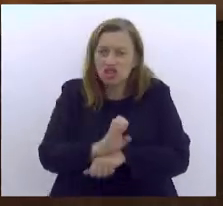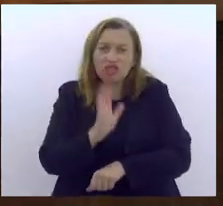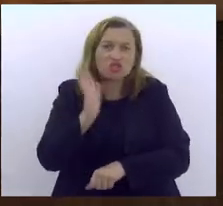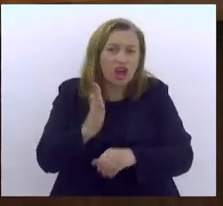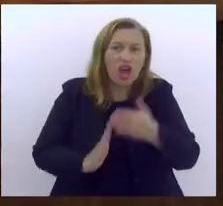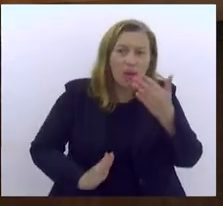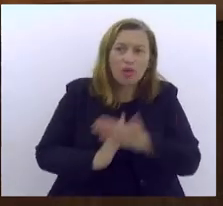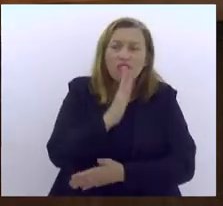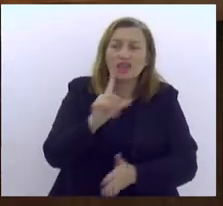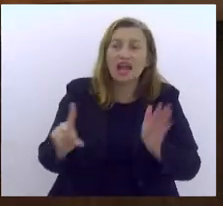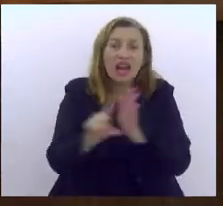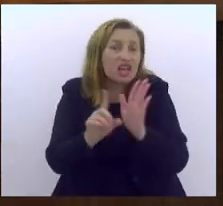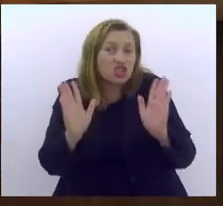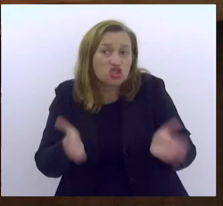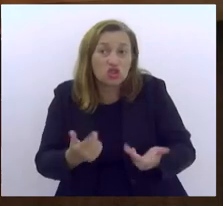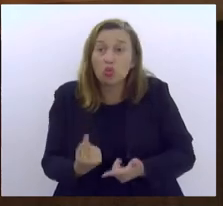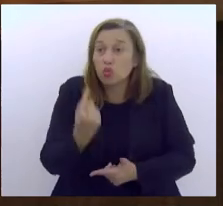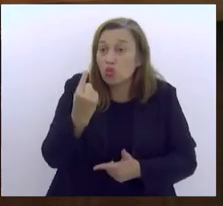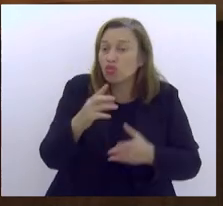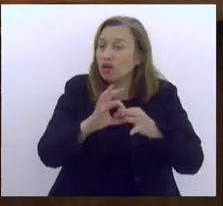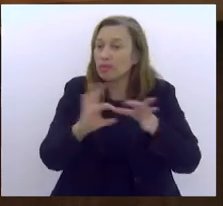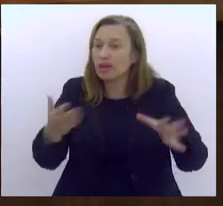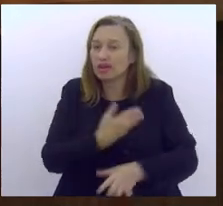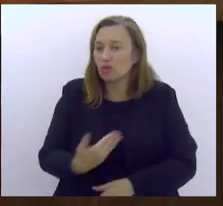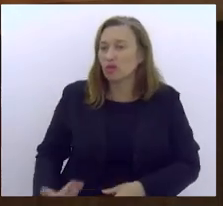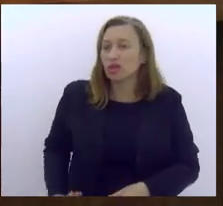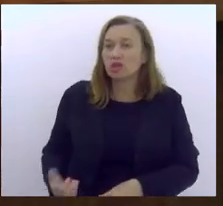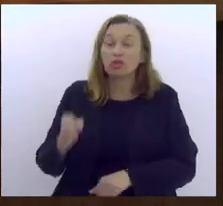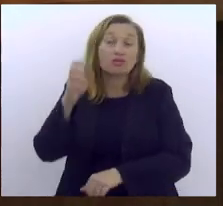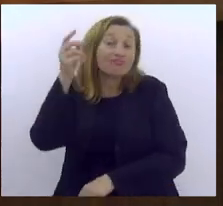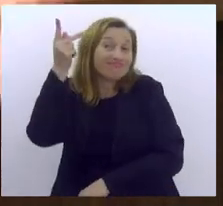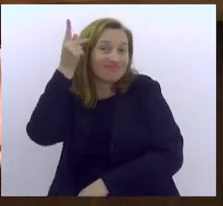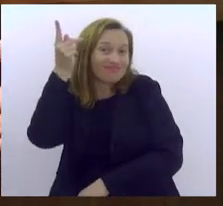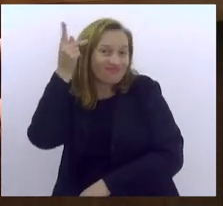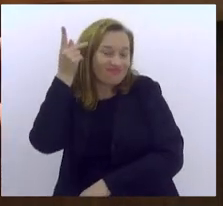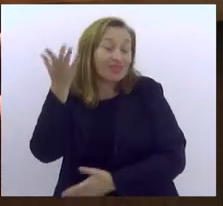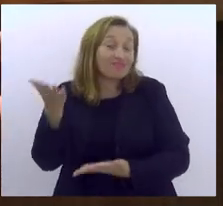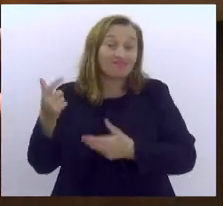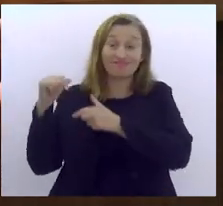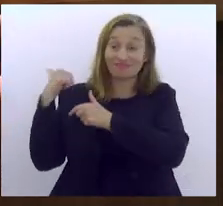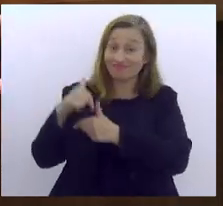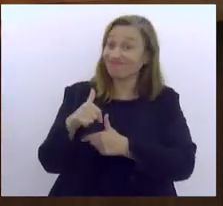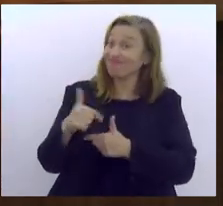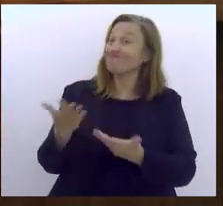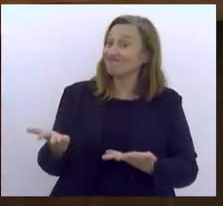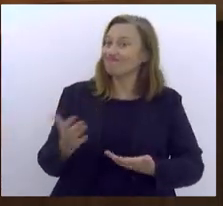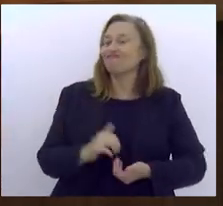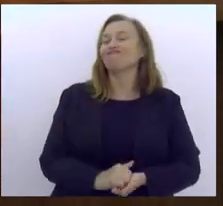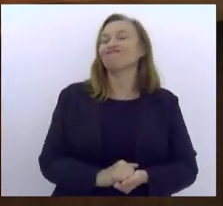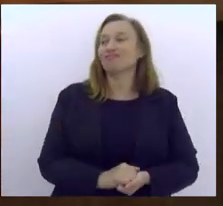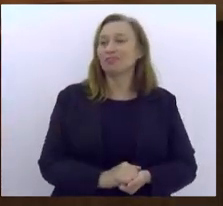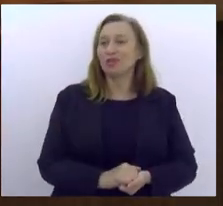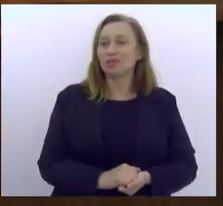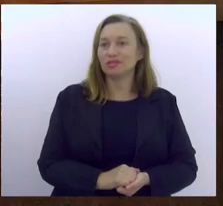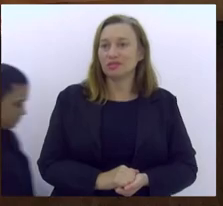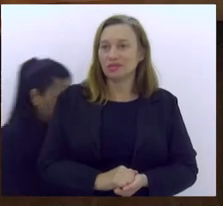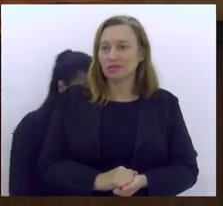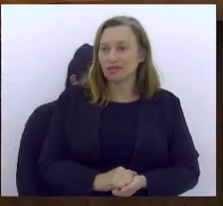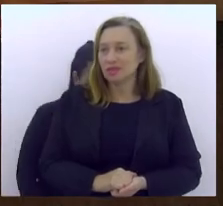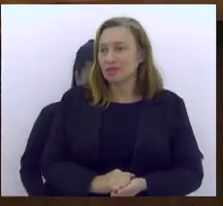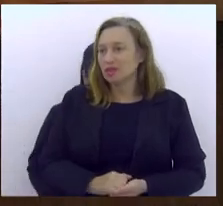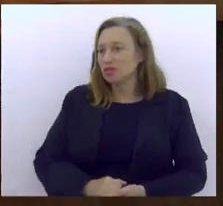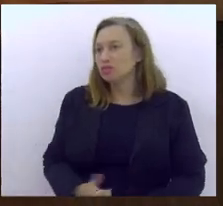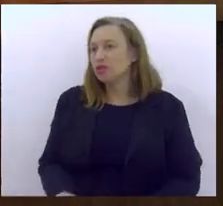aprovando hoje. Inclusive, um foi sancionado pelo governador de São Paulo, que é conservador, o governador de São Paulo, dizendo que um sobrinho